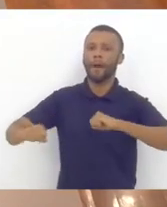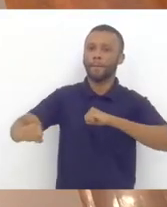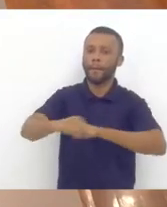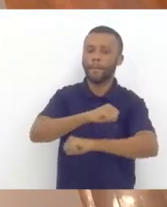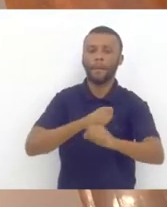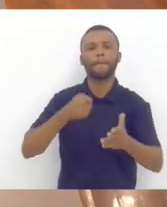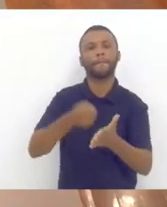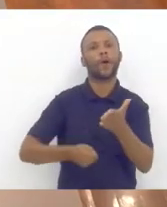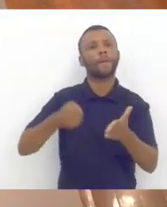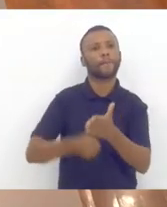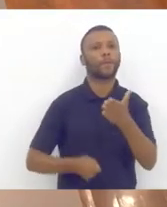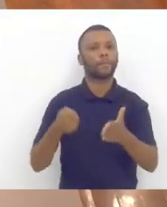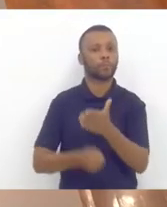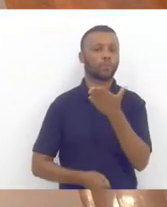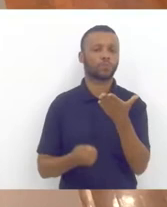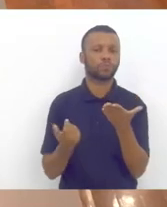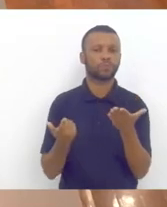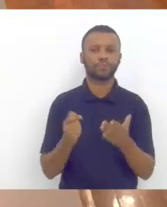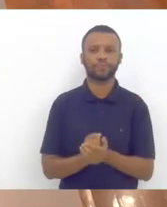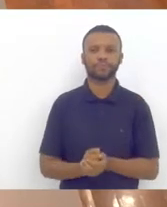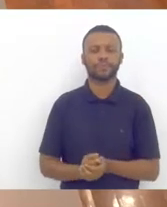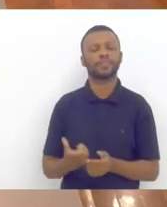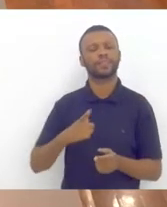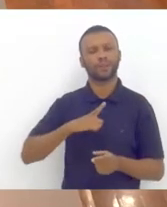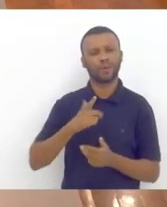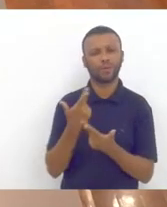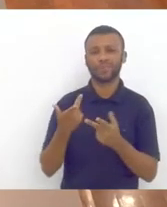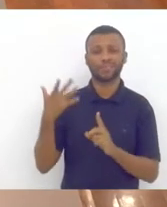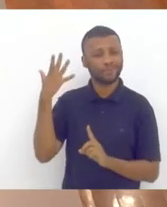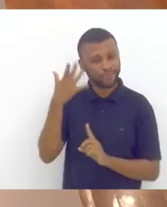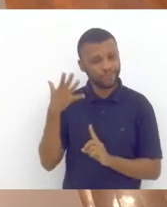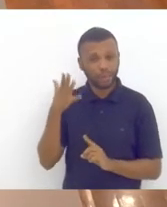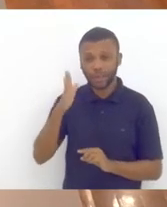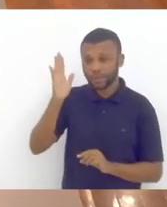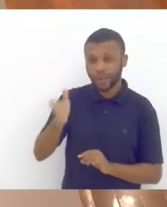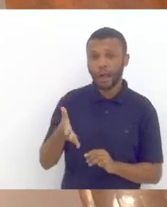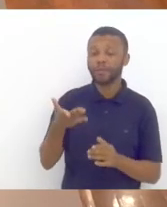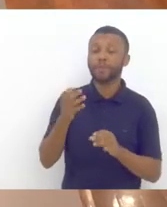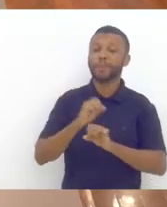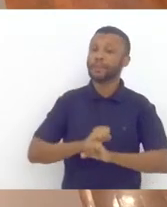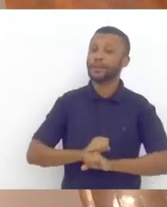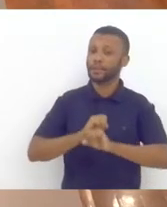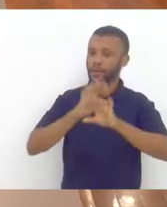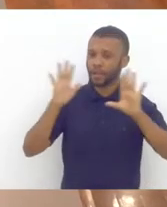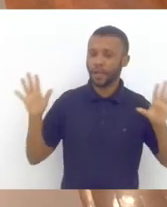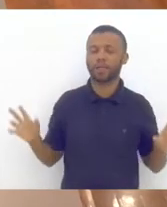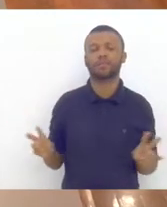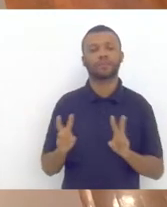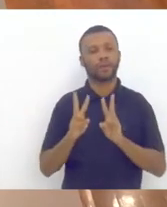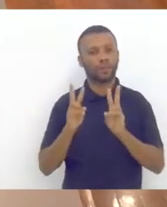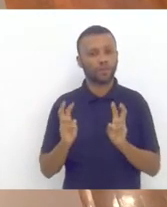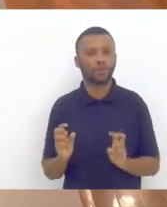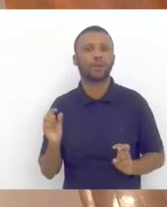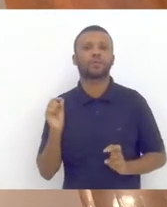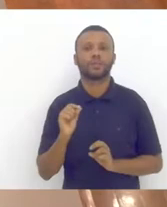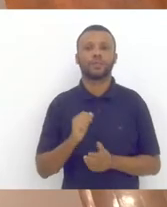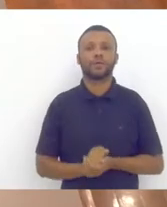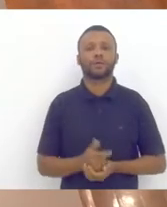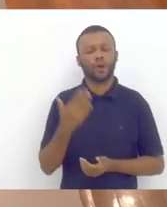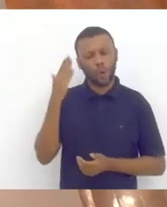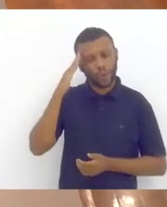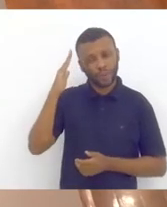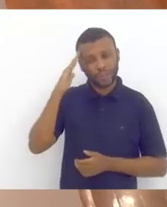mais pobres. E tem uma questão que vocês já colocaram aqui como dada, que é a questão dos... E que eu entendo